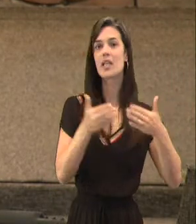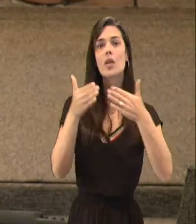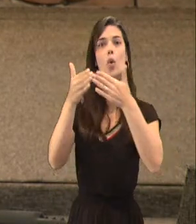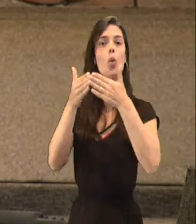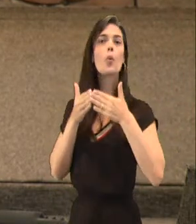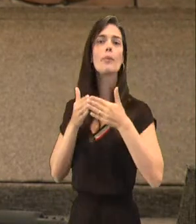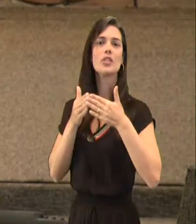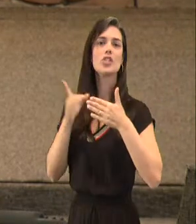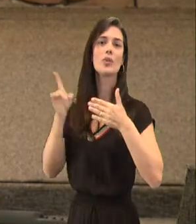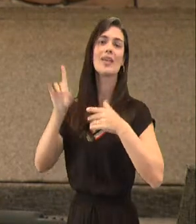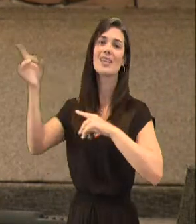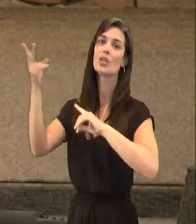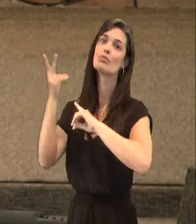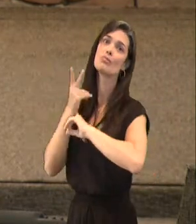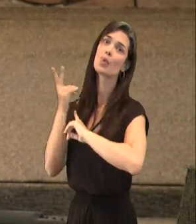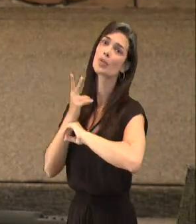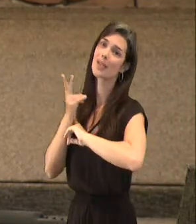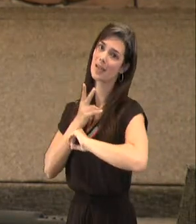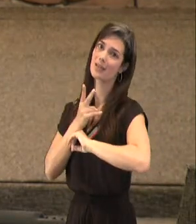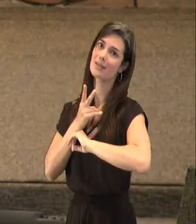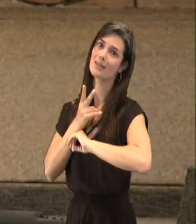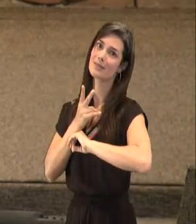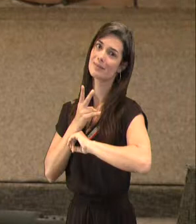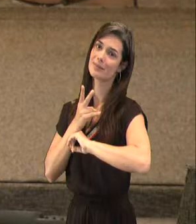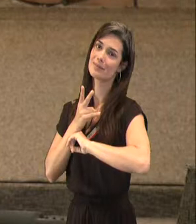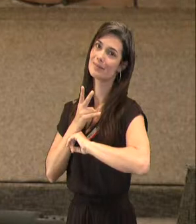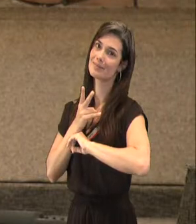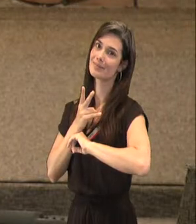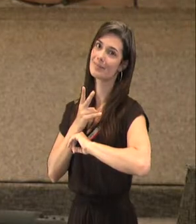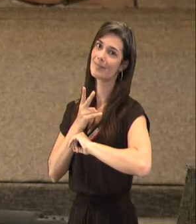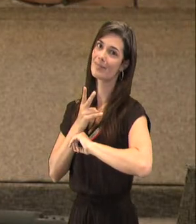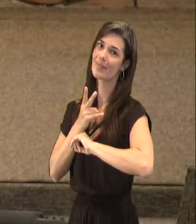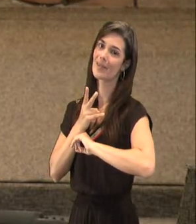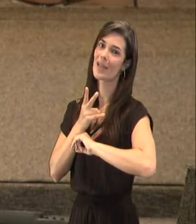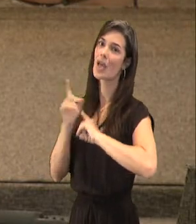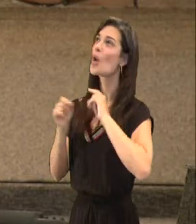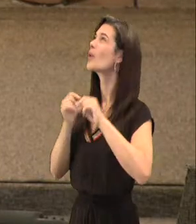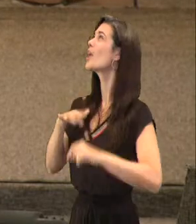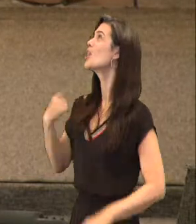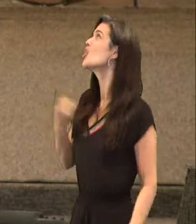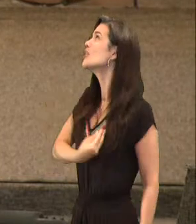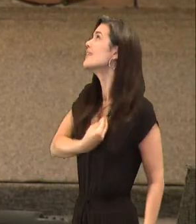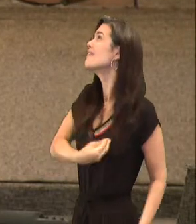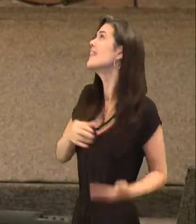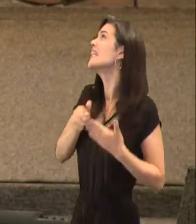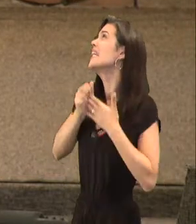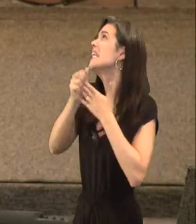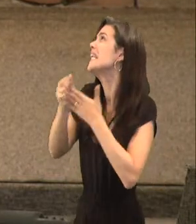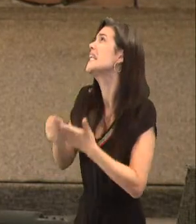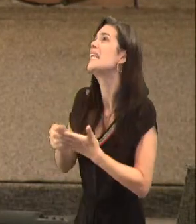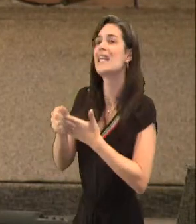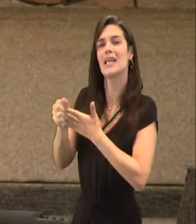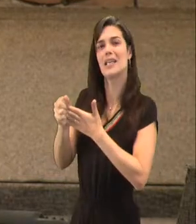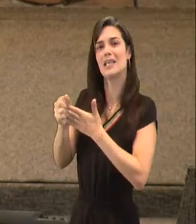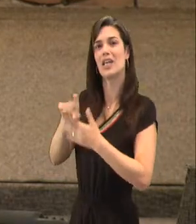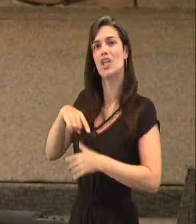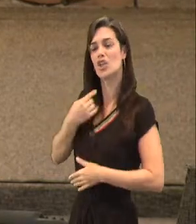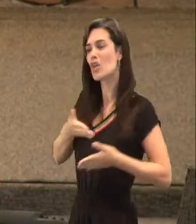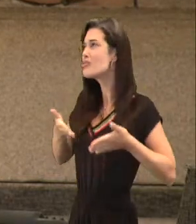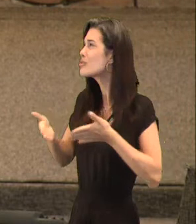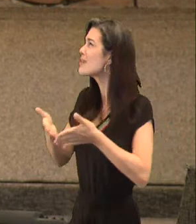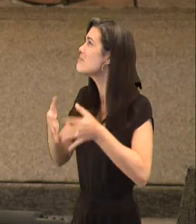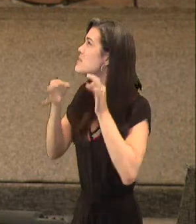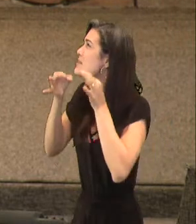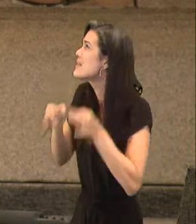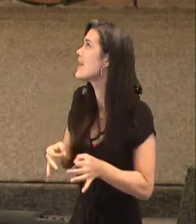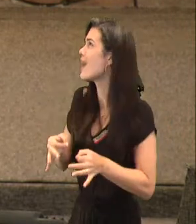por proteção. É como se pedíssemos ao Senhor: ó Deus, guia nossos passos, Senhor, direciona o nosso caminho,